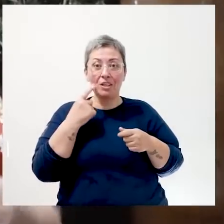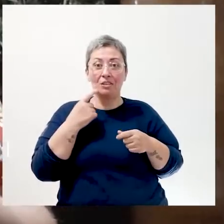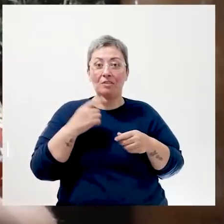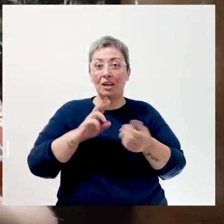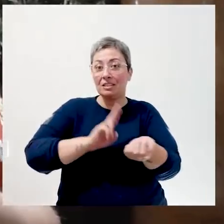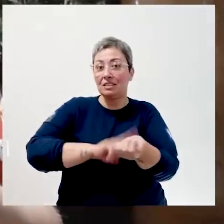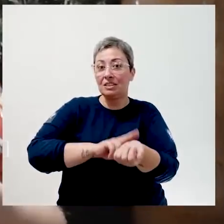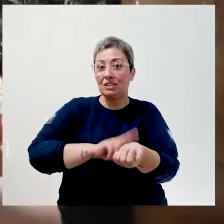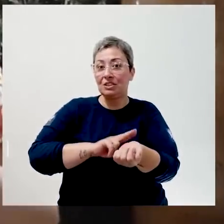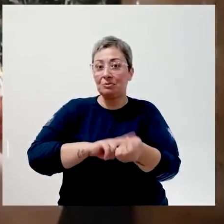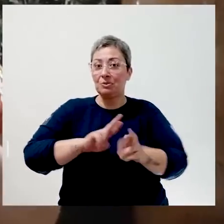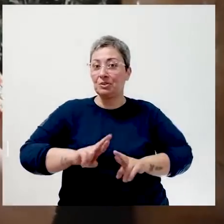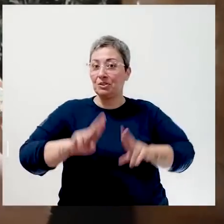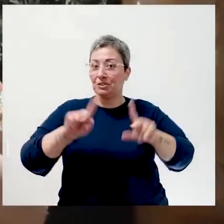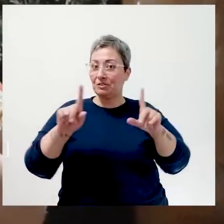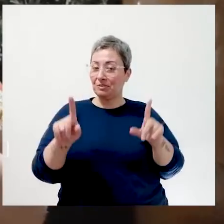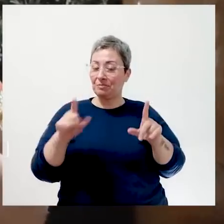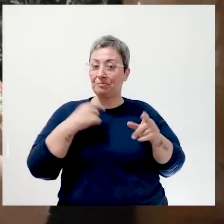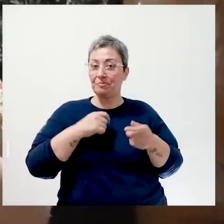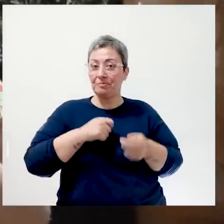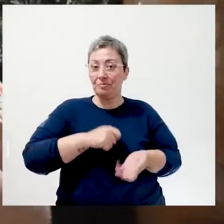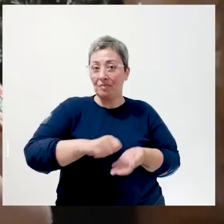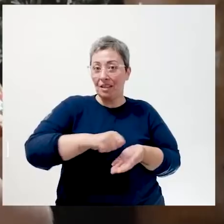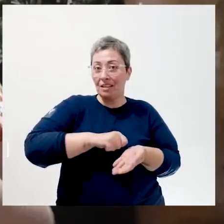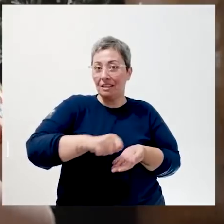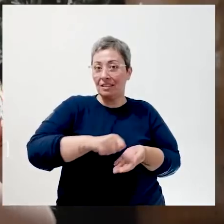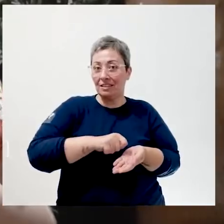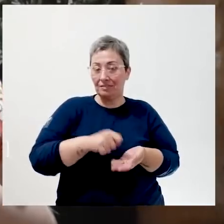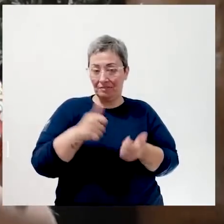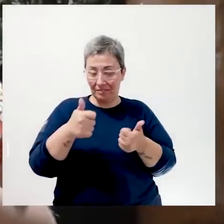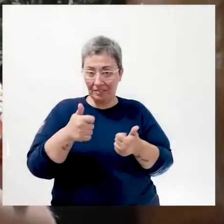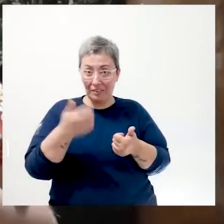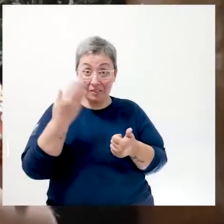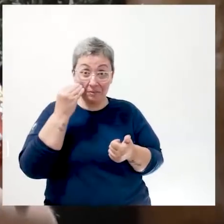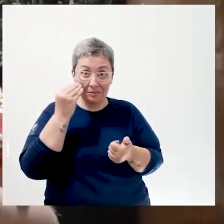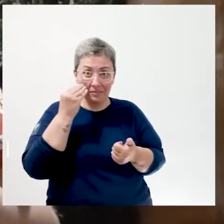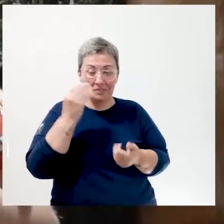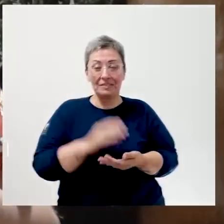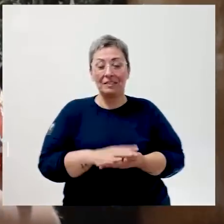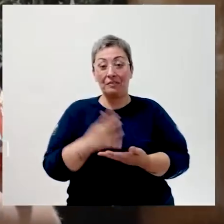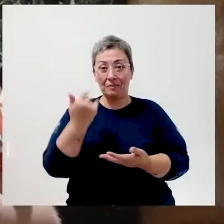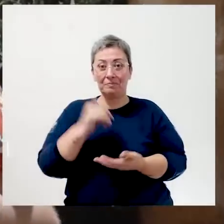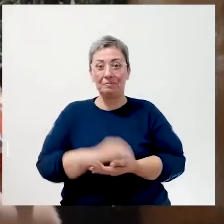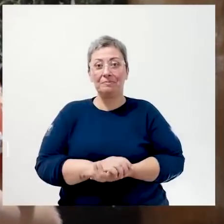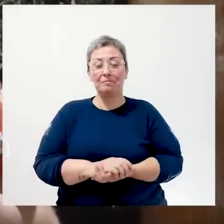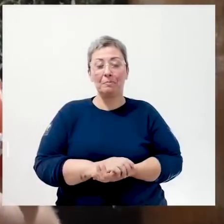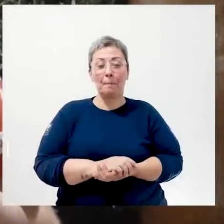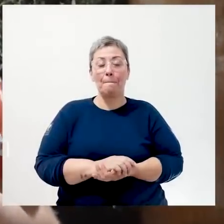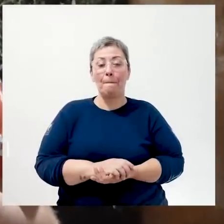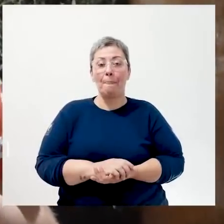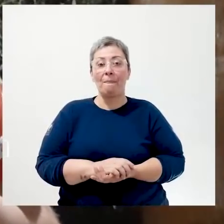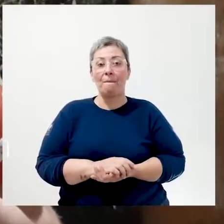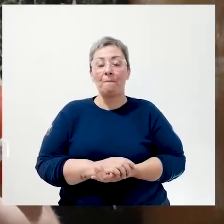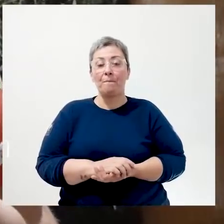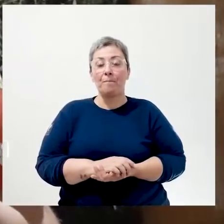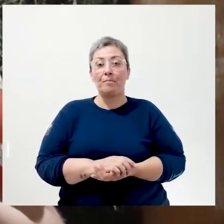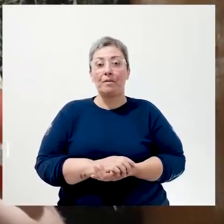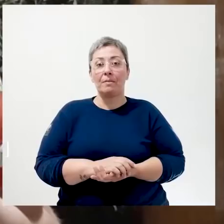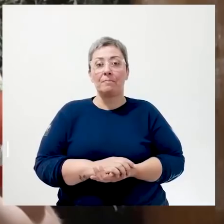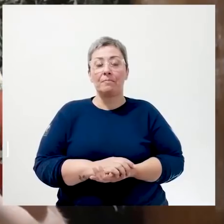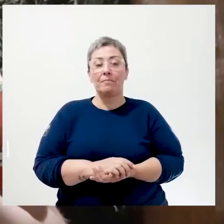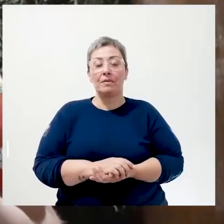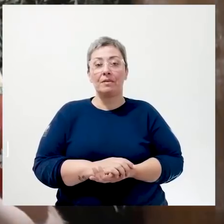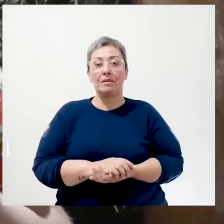ritmo diferente. Ao som do reco-reco. Vamos experimentar? Simbora?